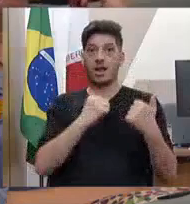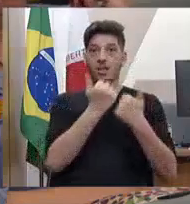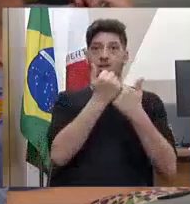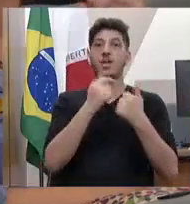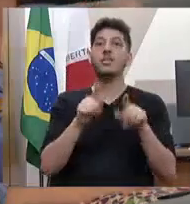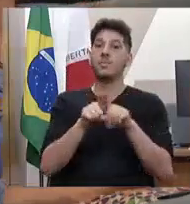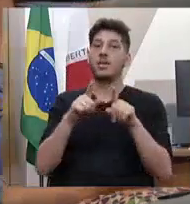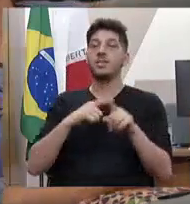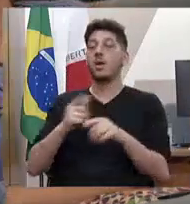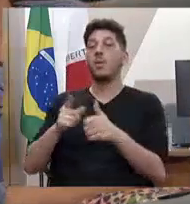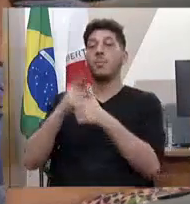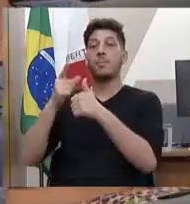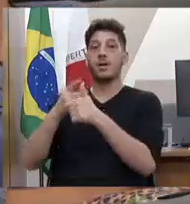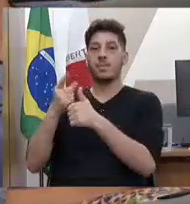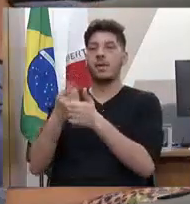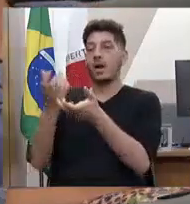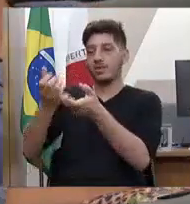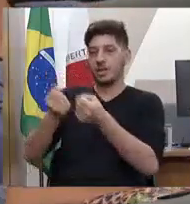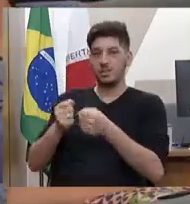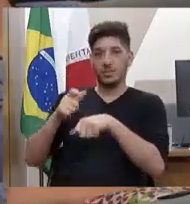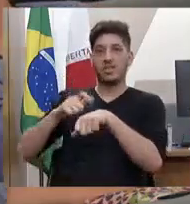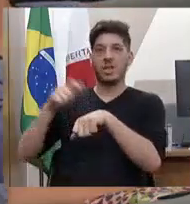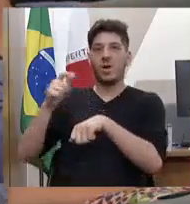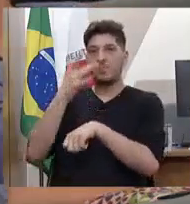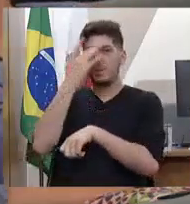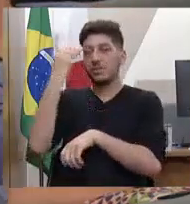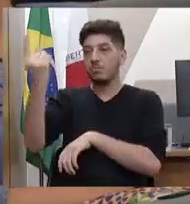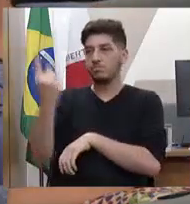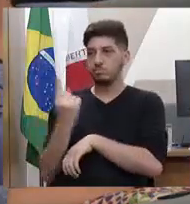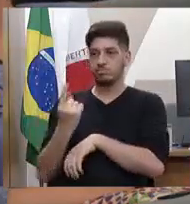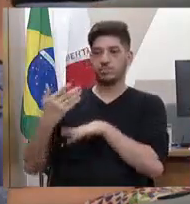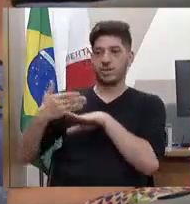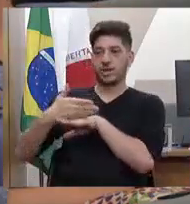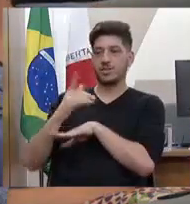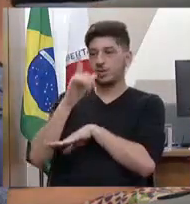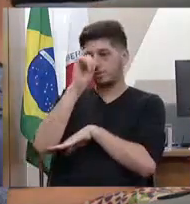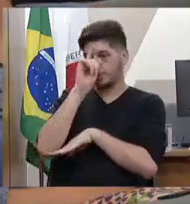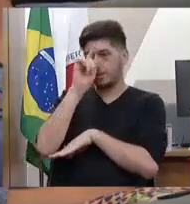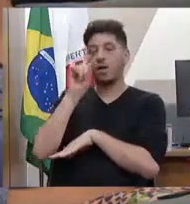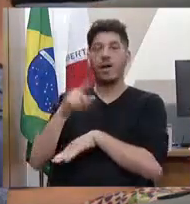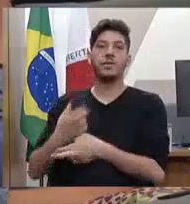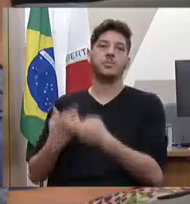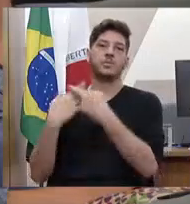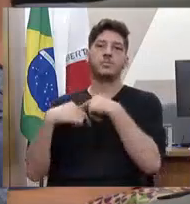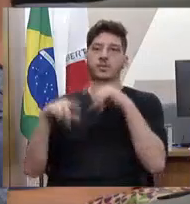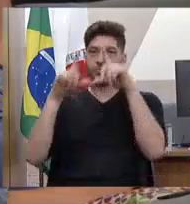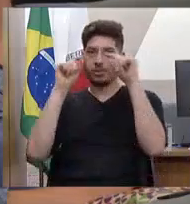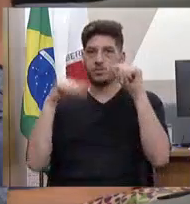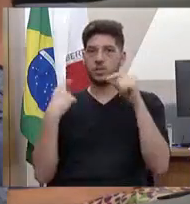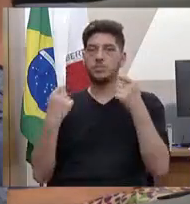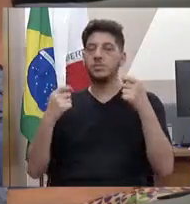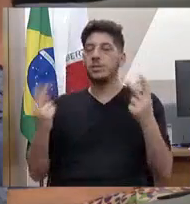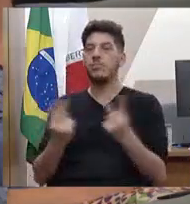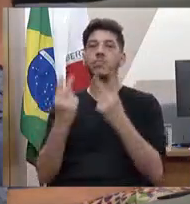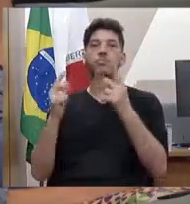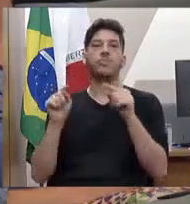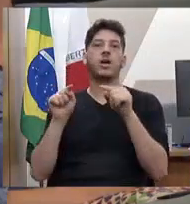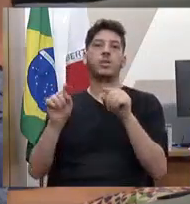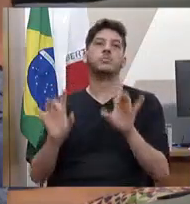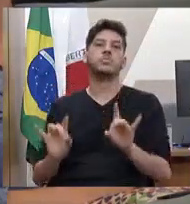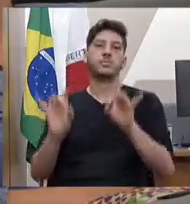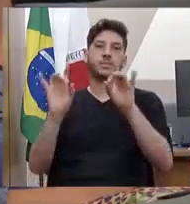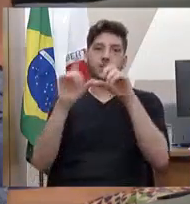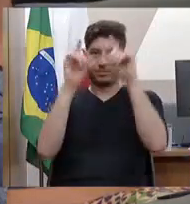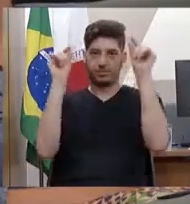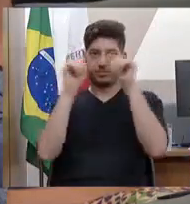ali os primeiros atendimentos aos pacientes então assim nós precisamos de um olhar mais diferenciado para essa categoria E quando se fala de saúde